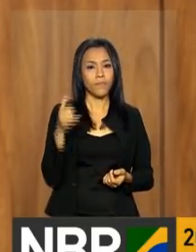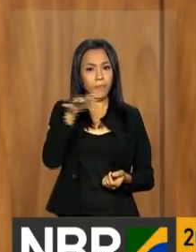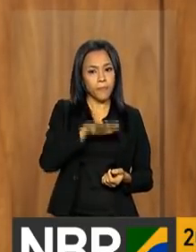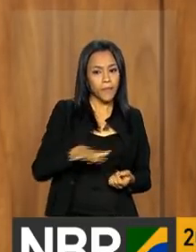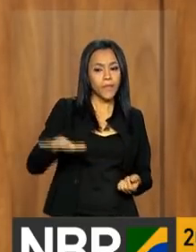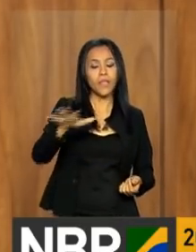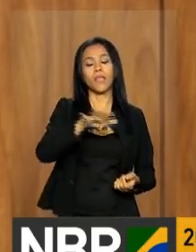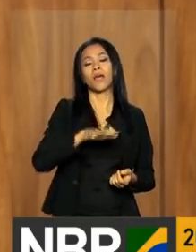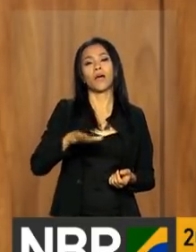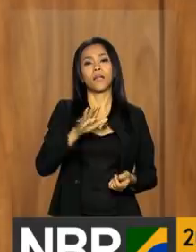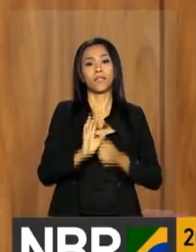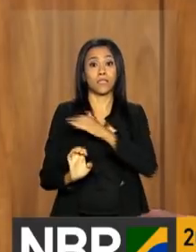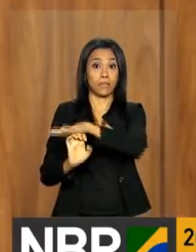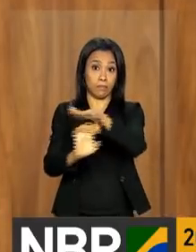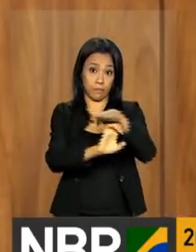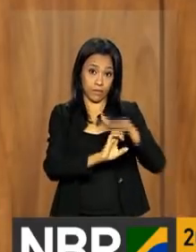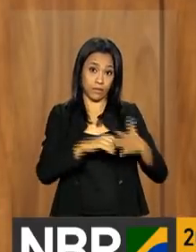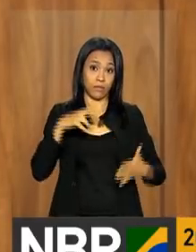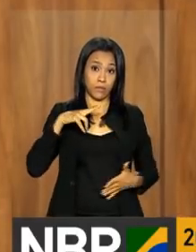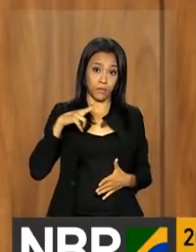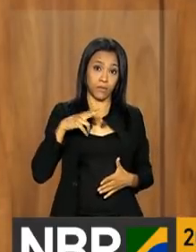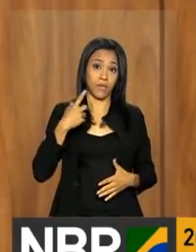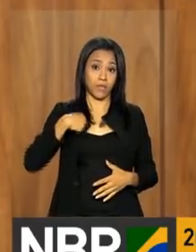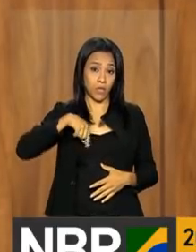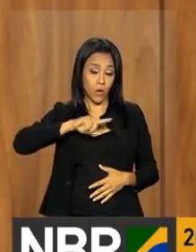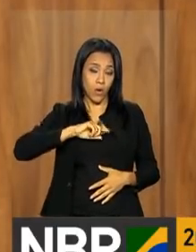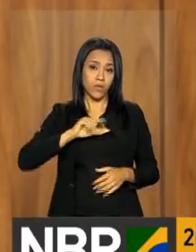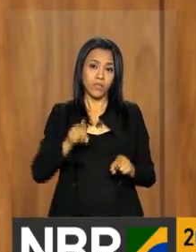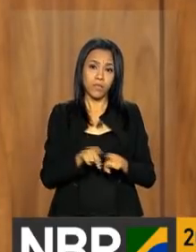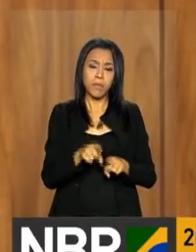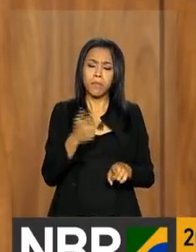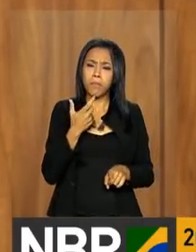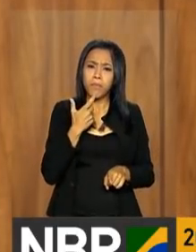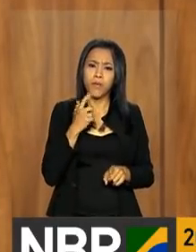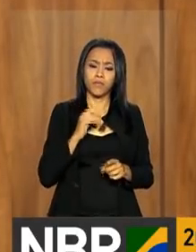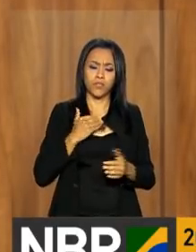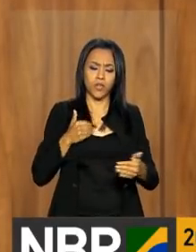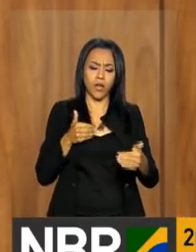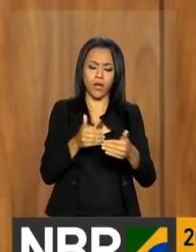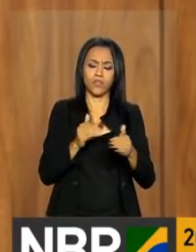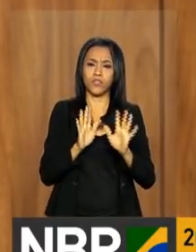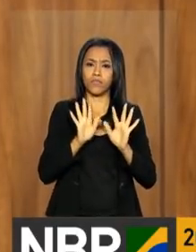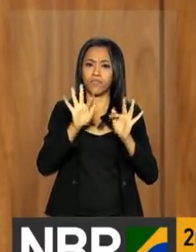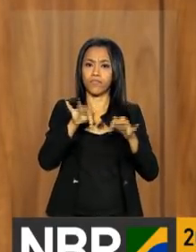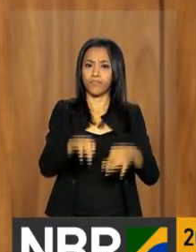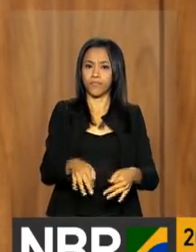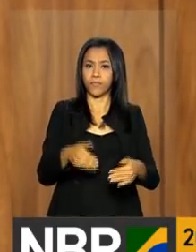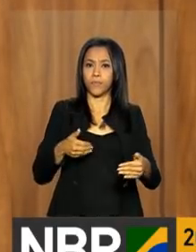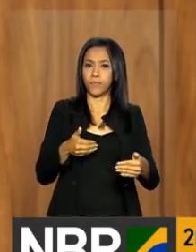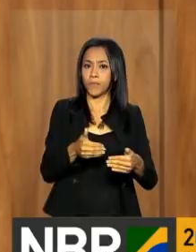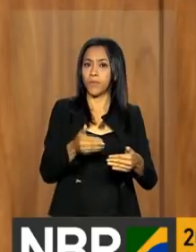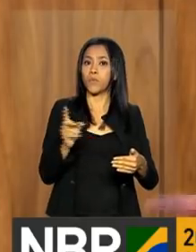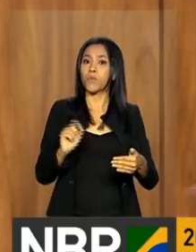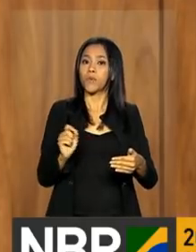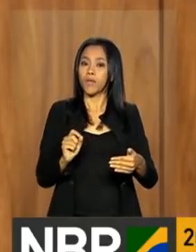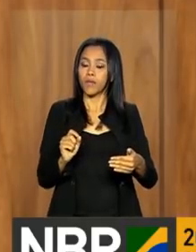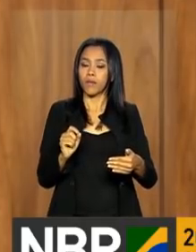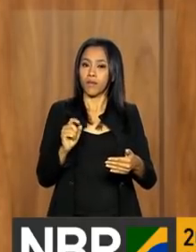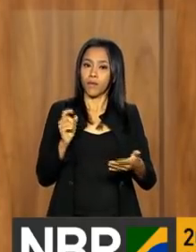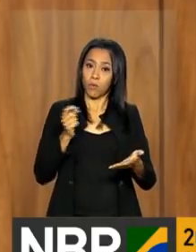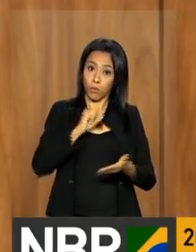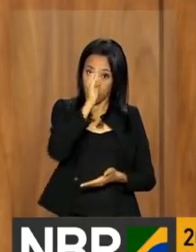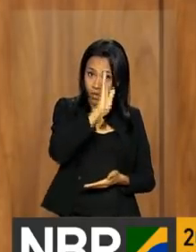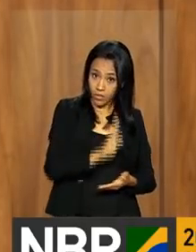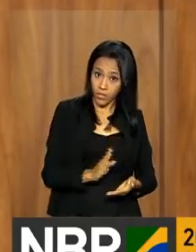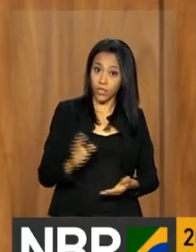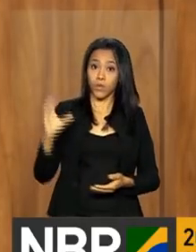setor privado. E estamos muito perto também de concluir um acordo entre o Brasil e a Colômbia